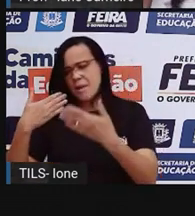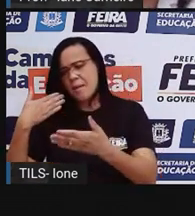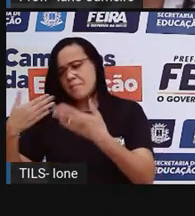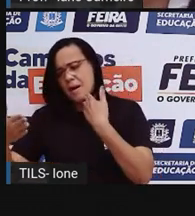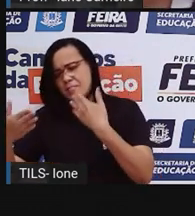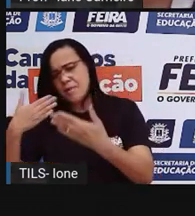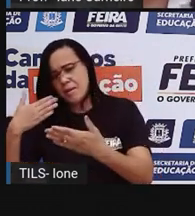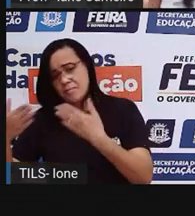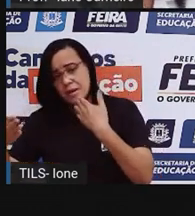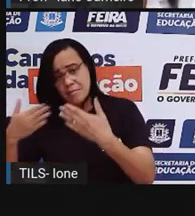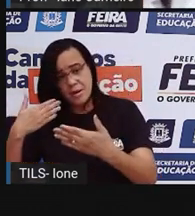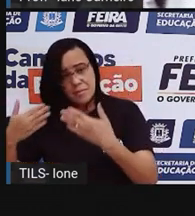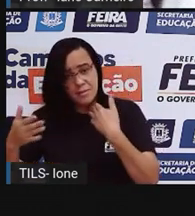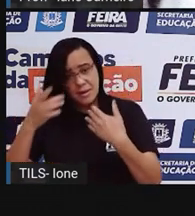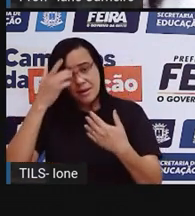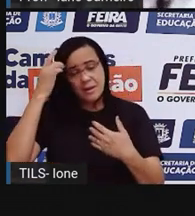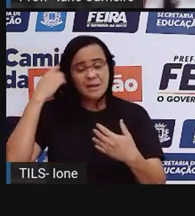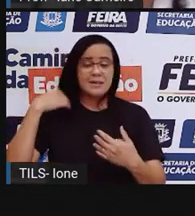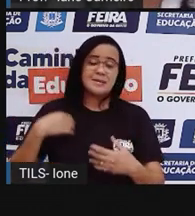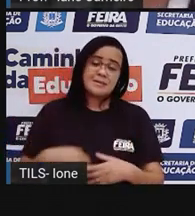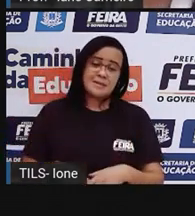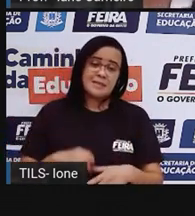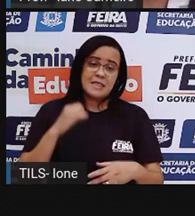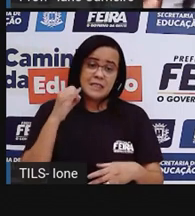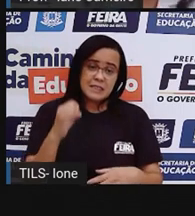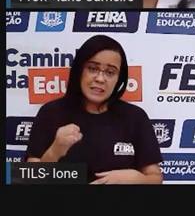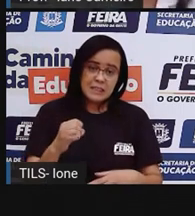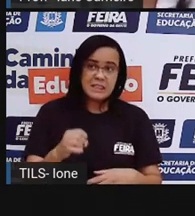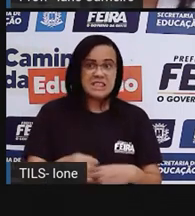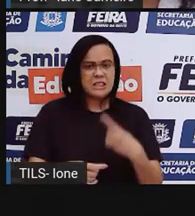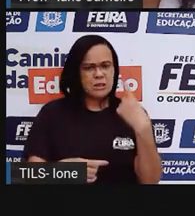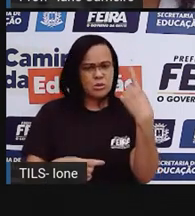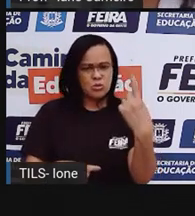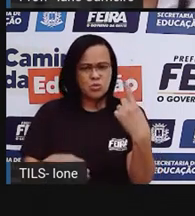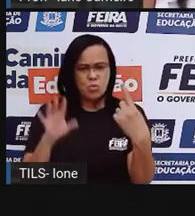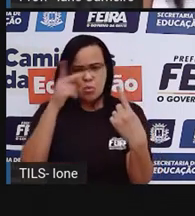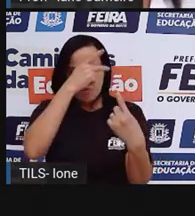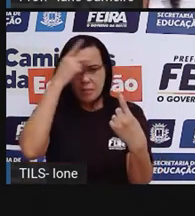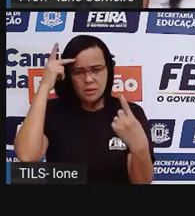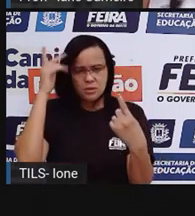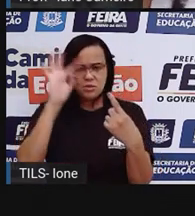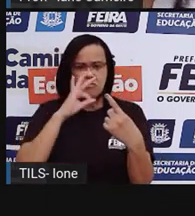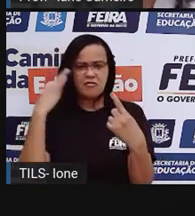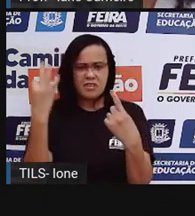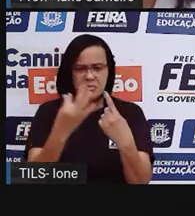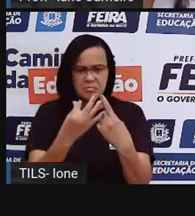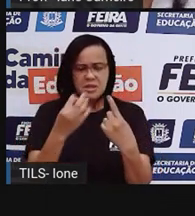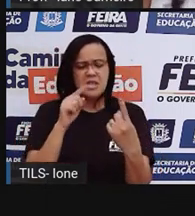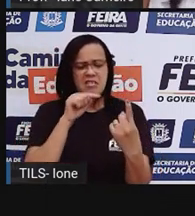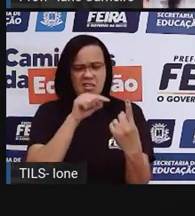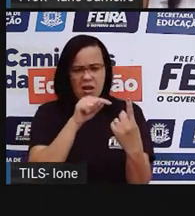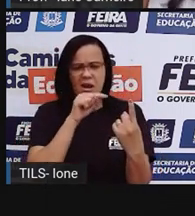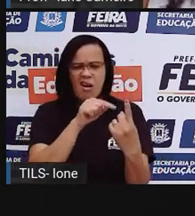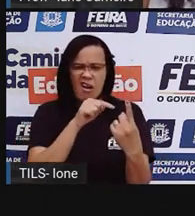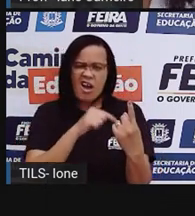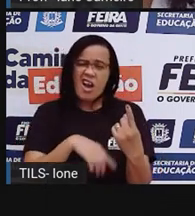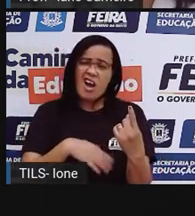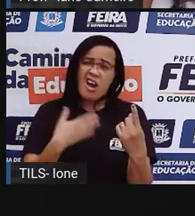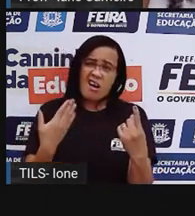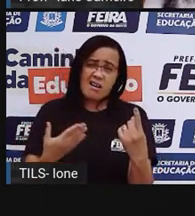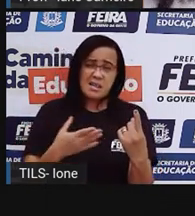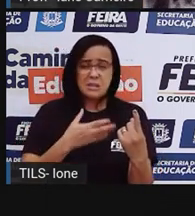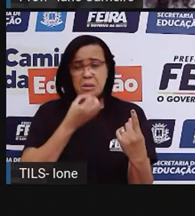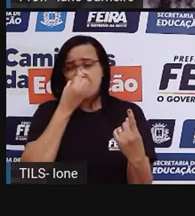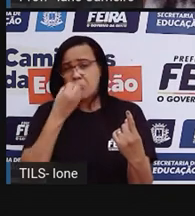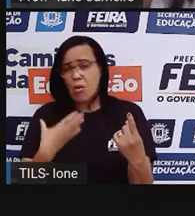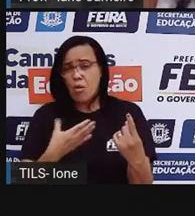tem alguma ação que uma pessoa da família faz, né? Que deixa a pessoa triste. Podem repensar, né? E mudar algumas